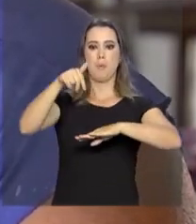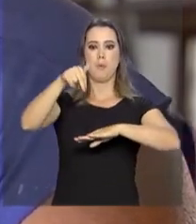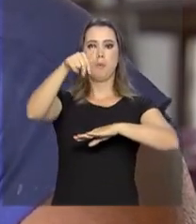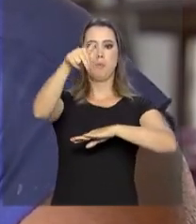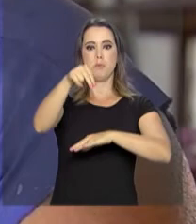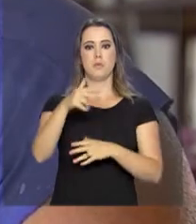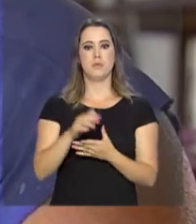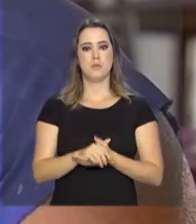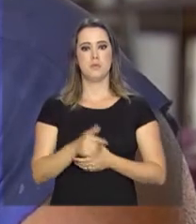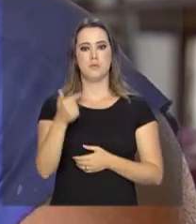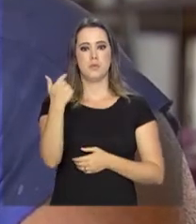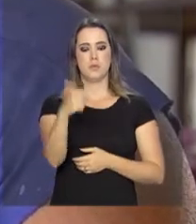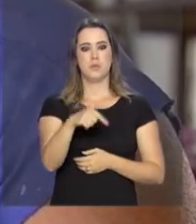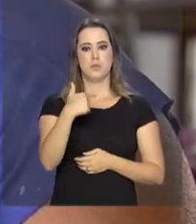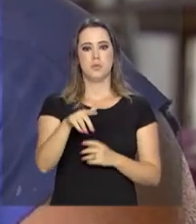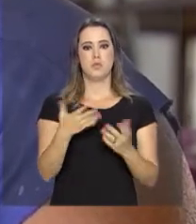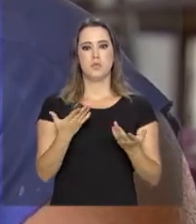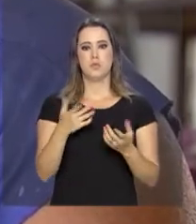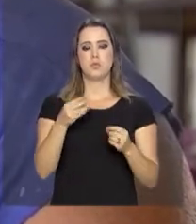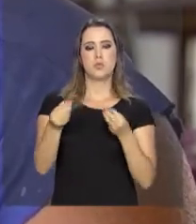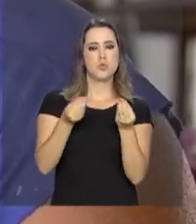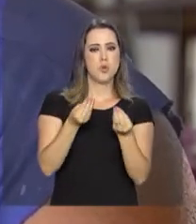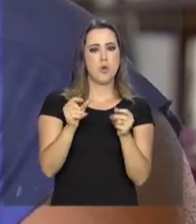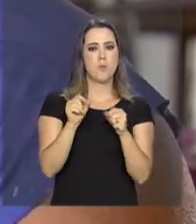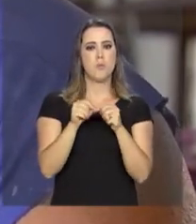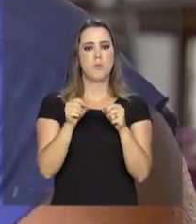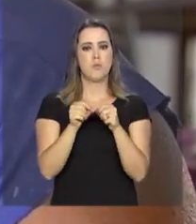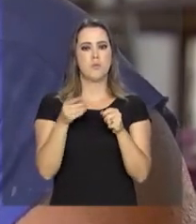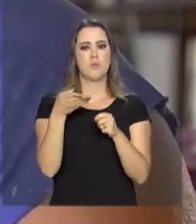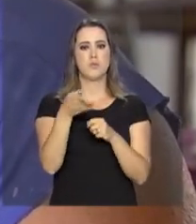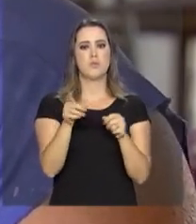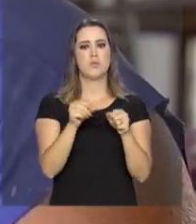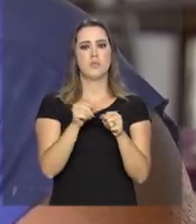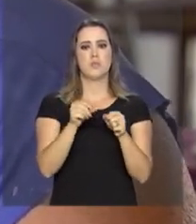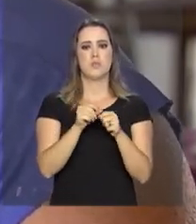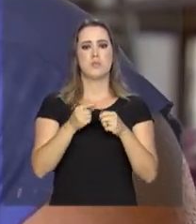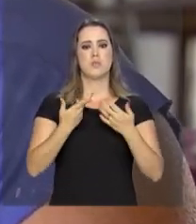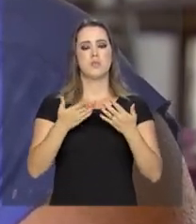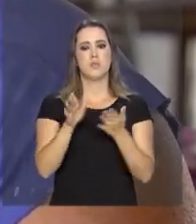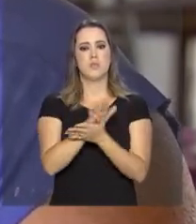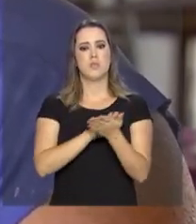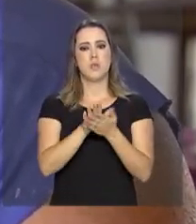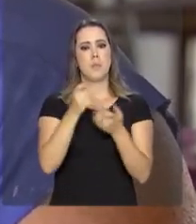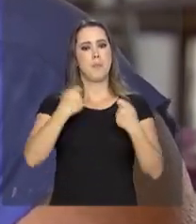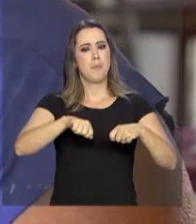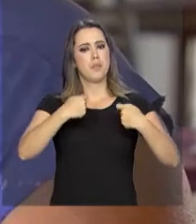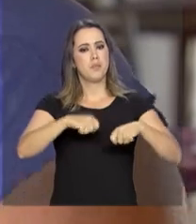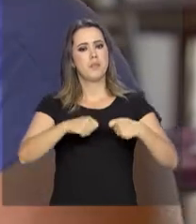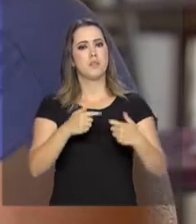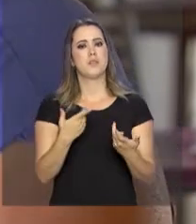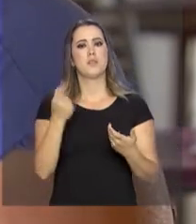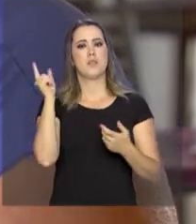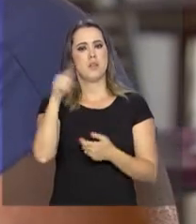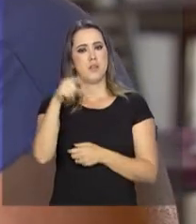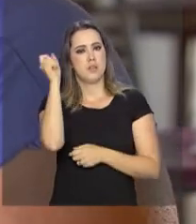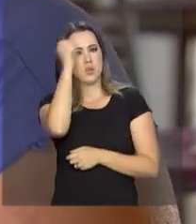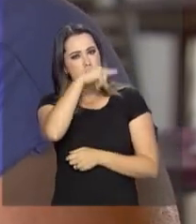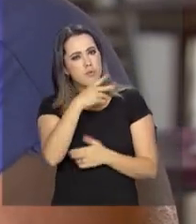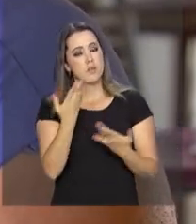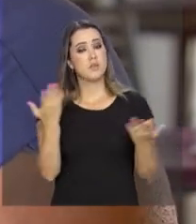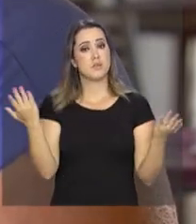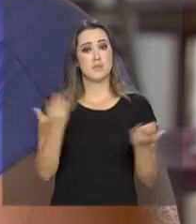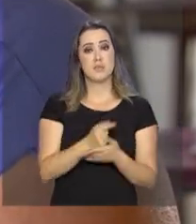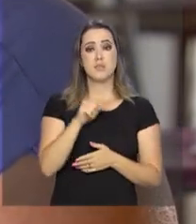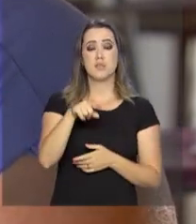casa não tinha canto da pessoa fazer sem batente, sem nada, tinha que ter batente, era muito esquisito. Aí